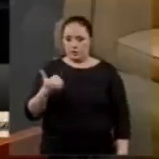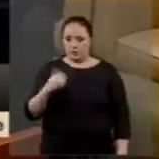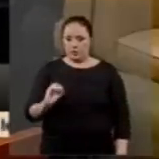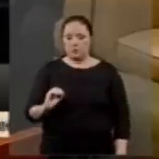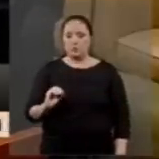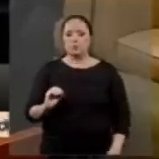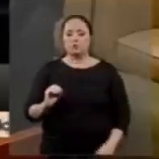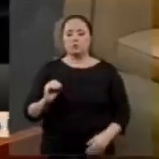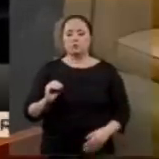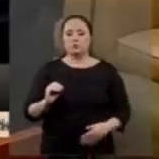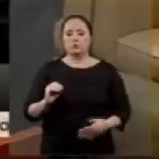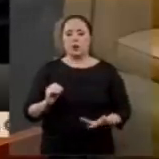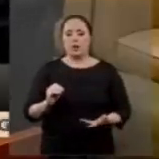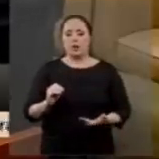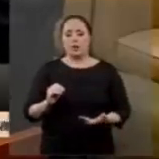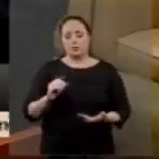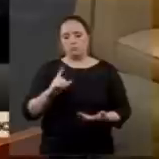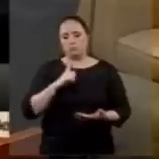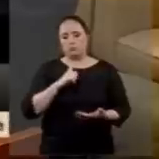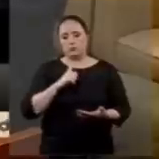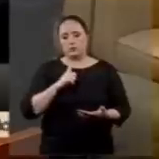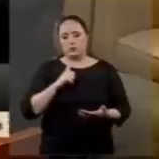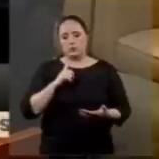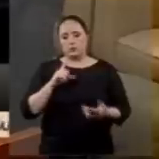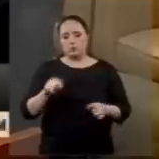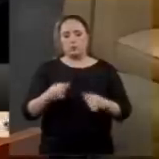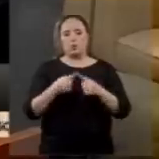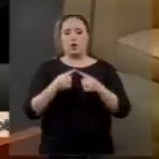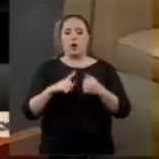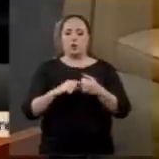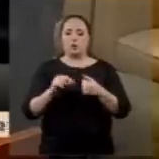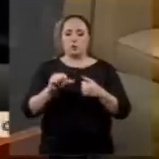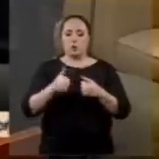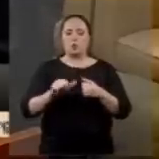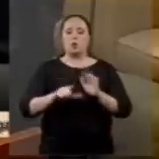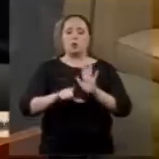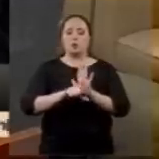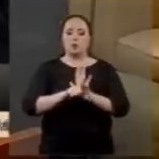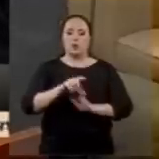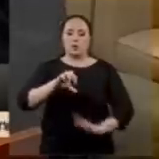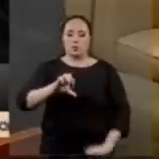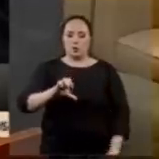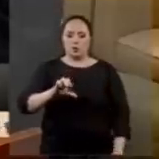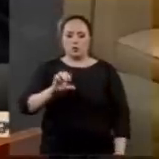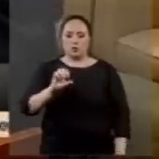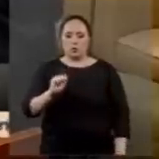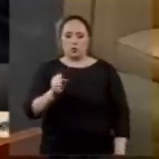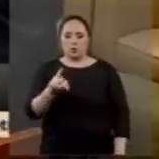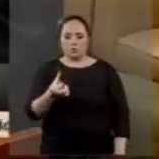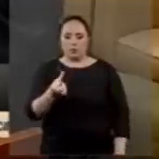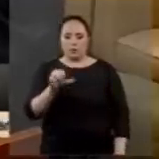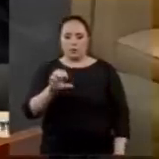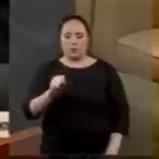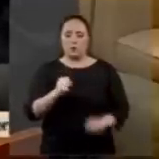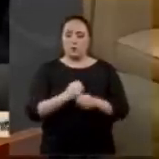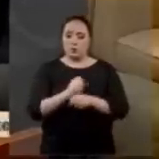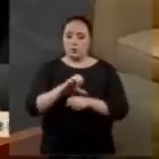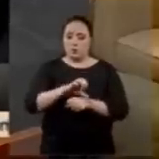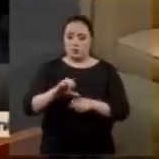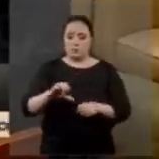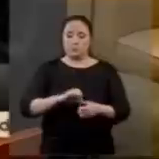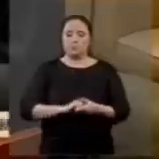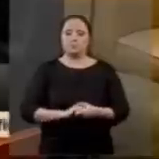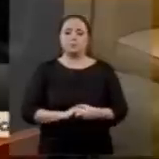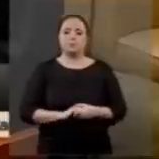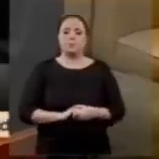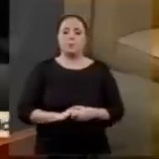cautelar nos termos do artigo 11, parágrafo 2º, da Lei 9868, de 99. Portanto, eram essas as